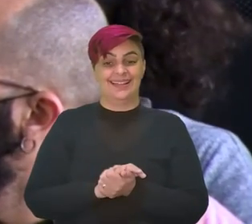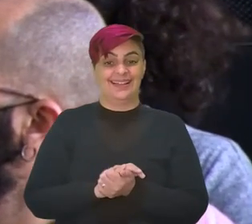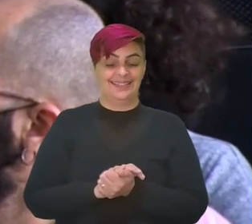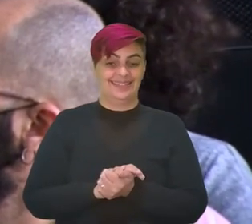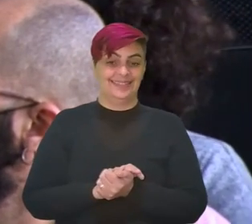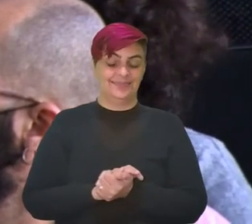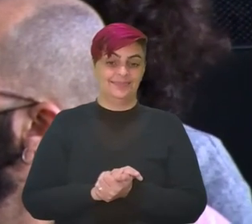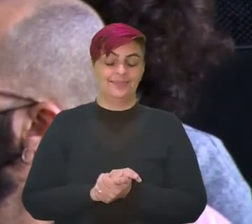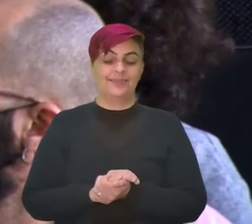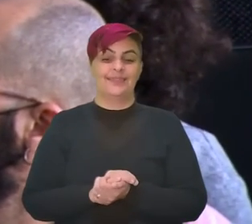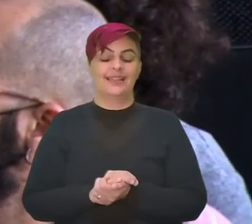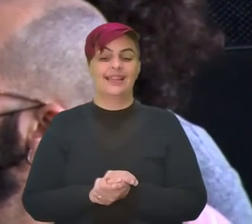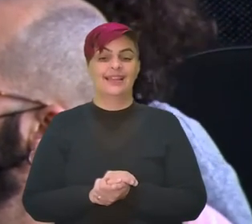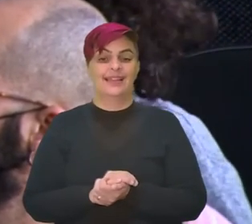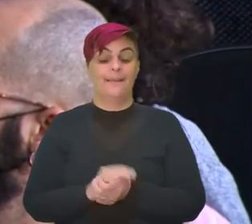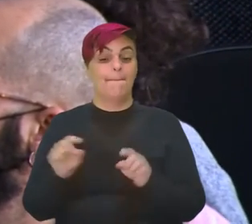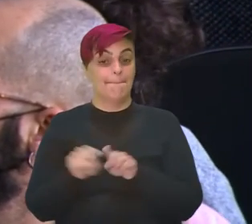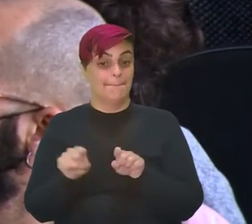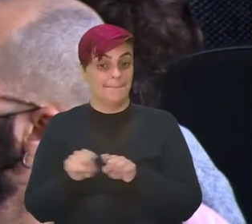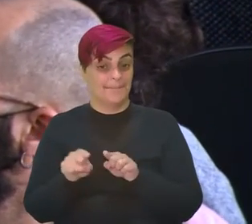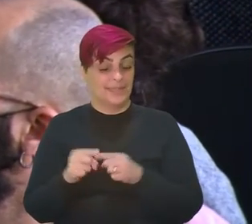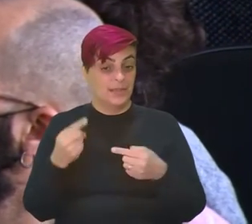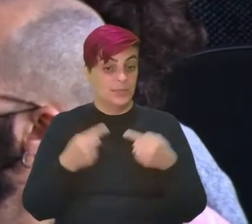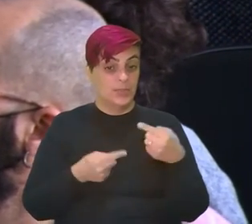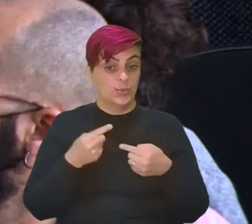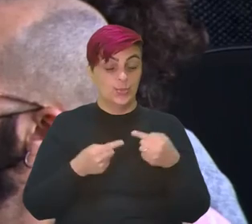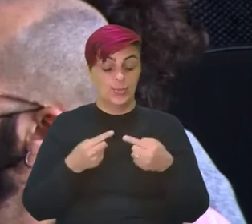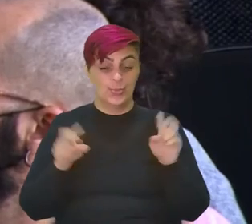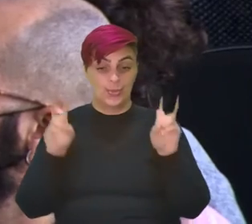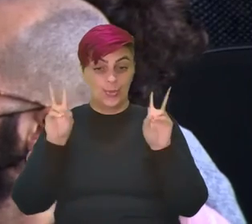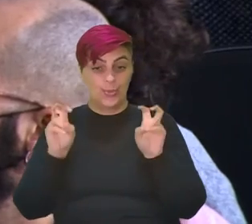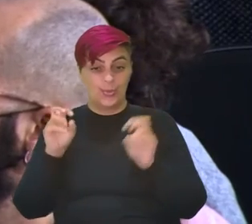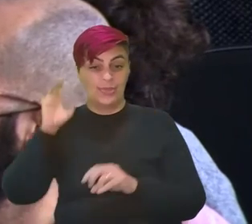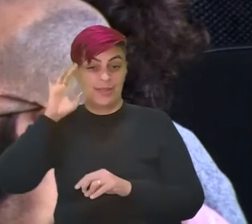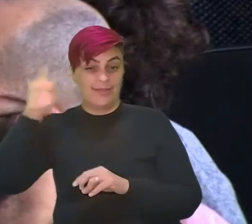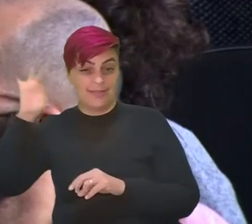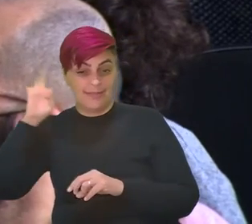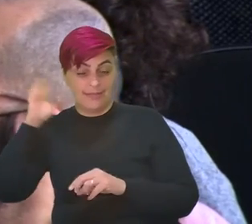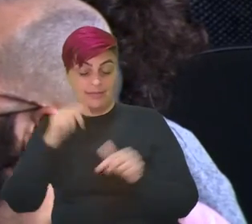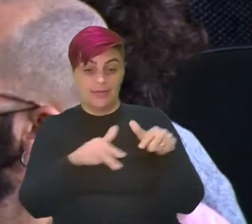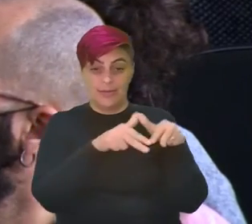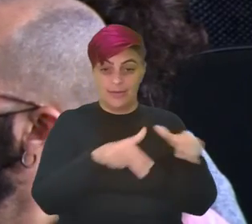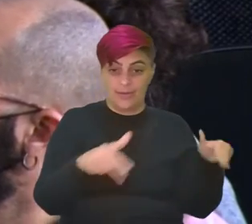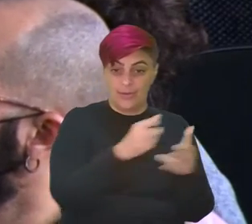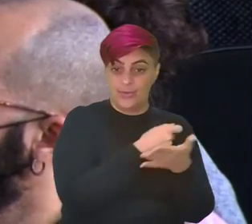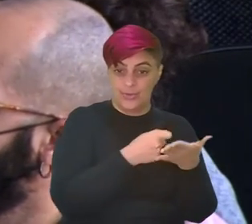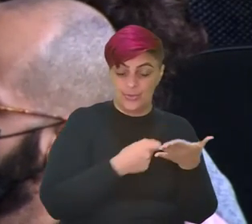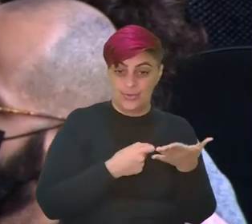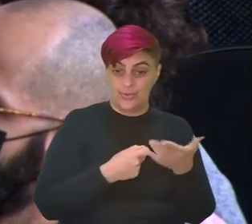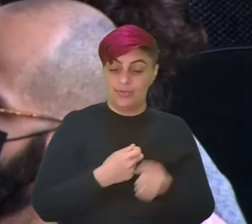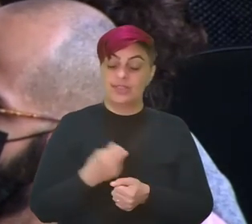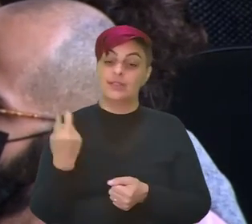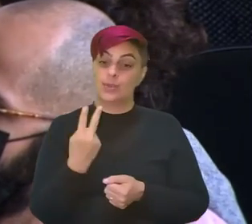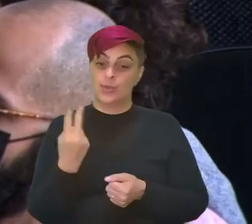da publicação do Malinowski no Brasil e também discutir essa tensão entre teoria e etnografia a partir